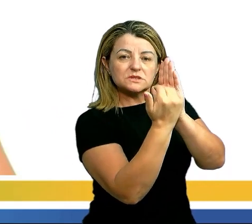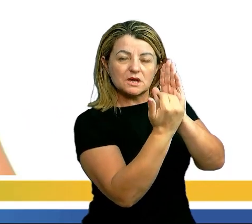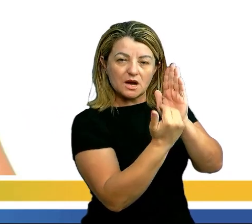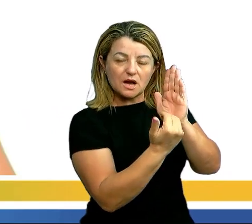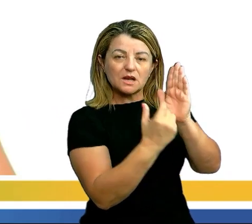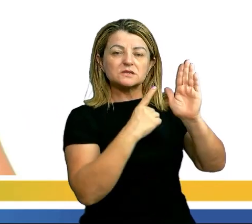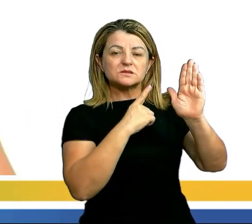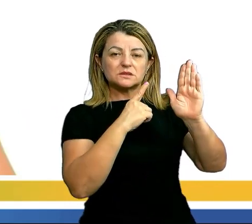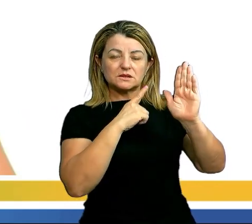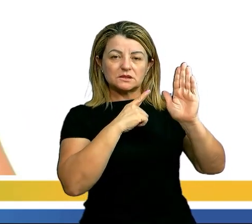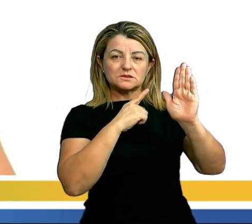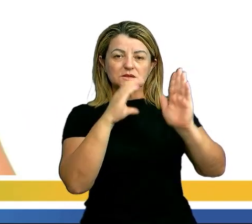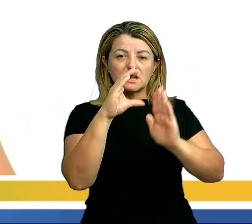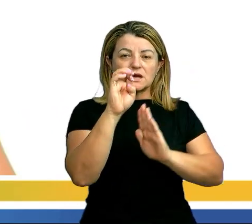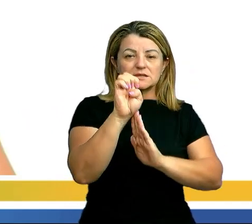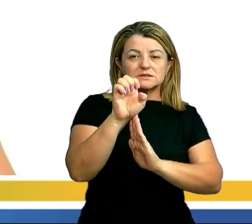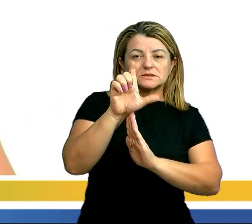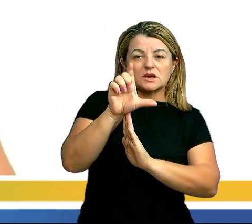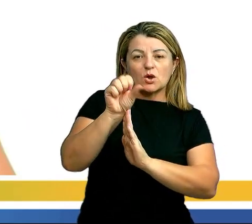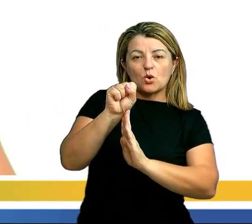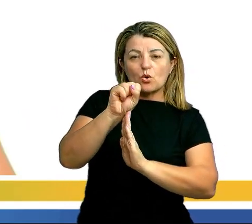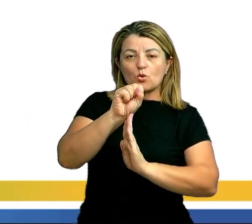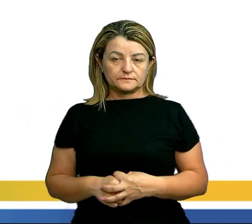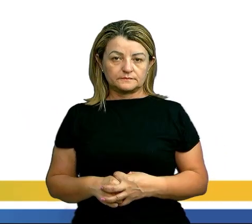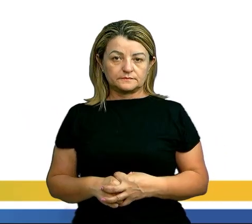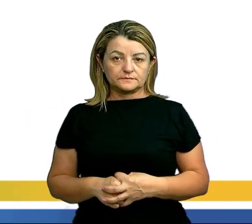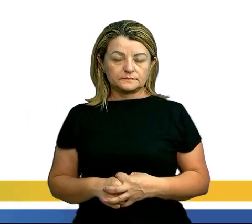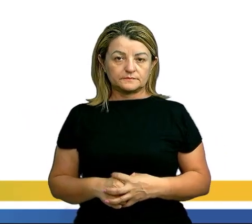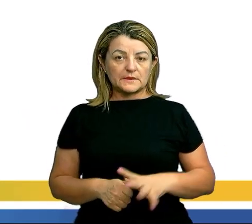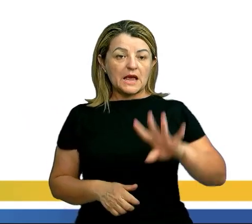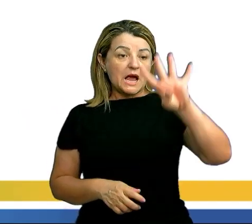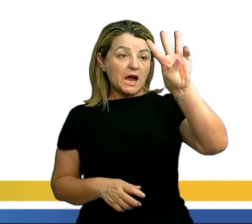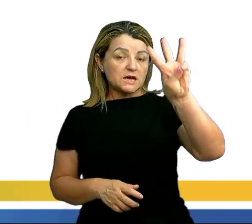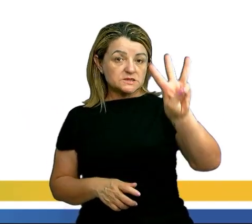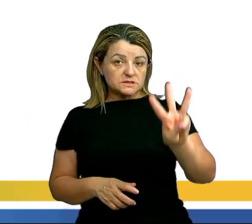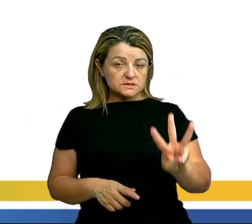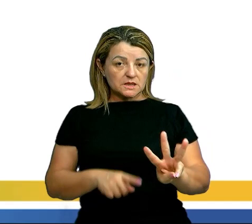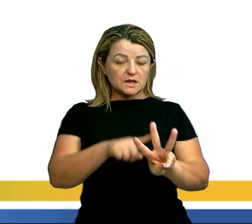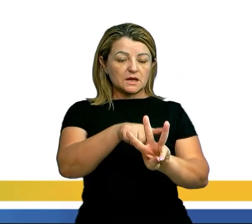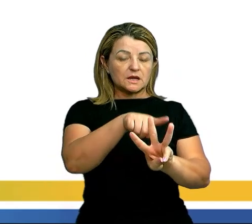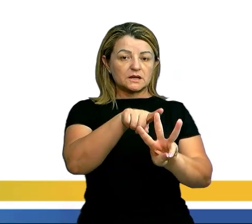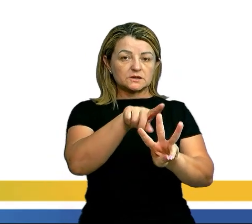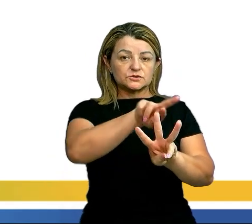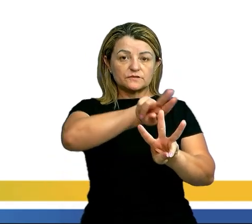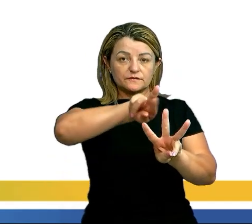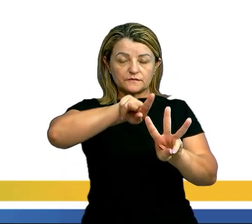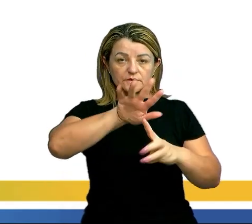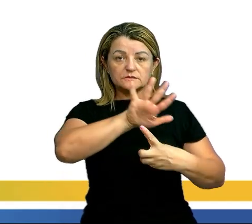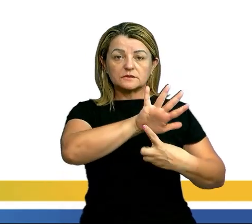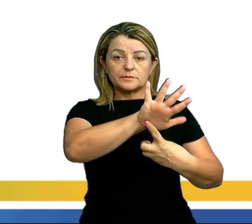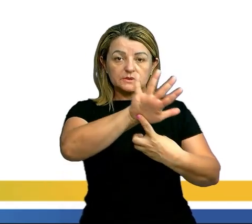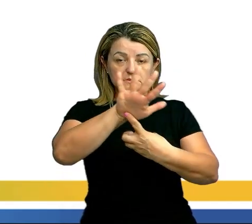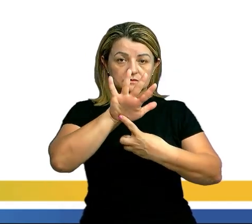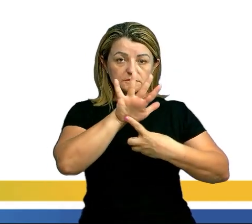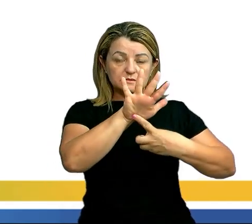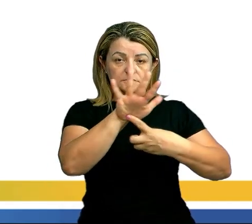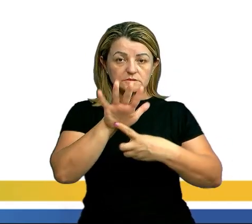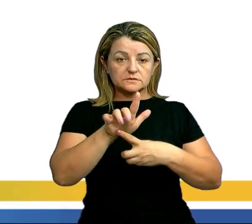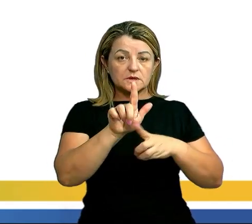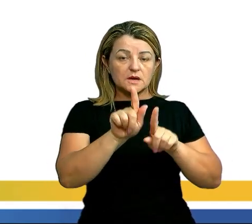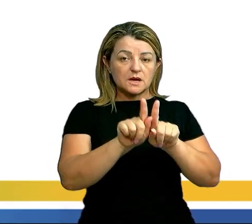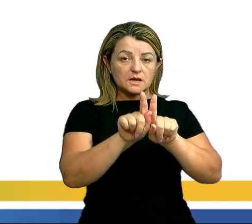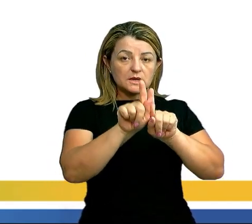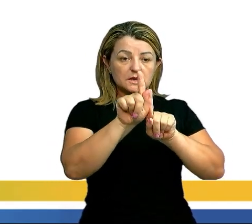são Celsius e Fahrenheit. As escalas termométricas elas são apresentadas, como a gente acabou de ver, em graus Celsius,